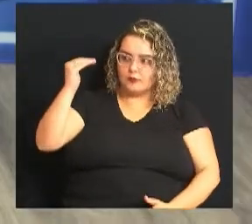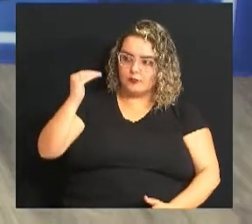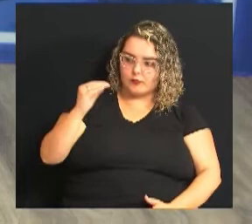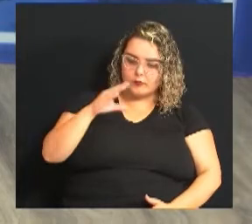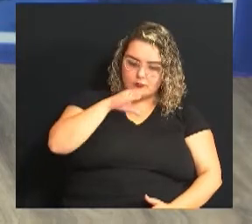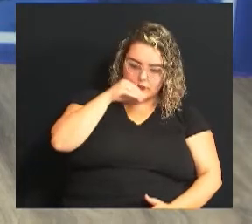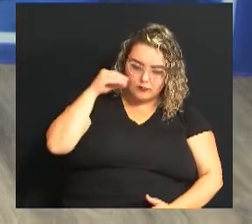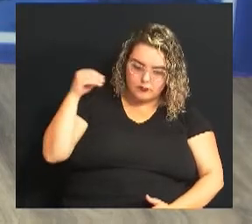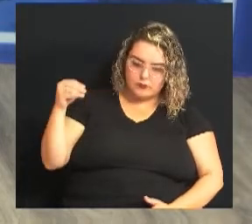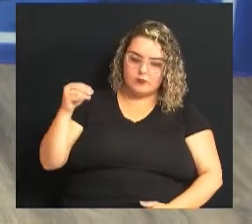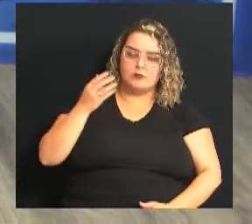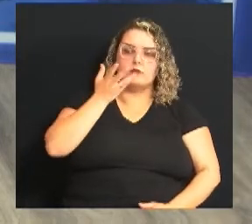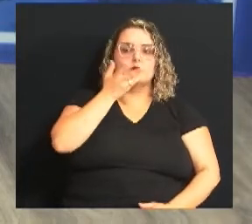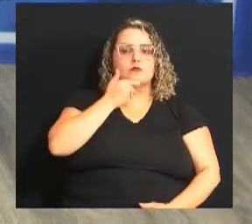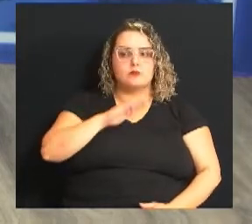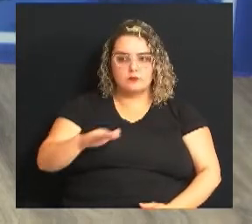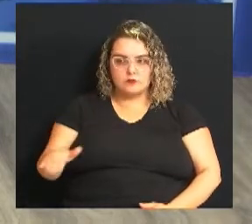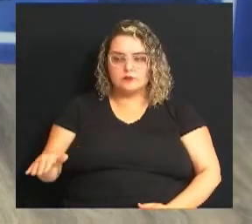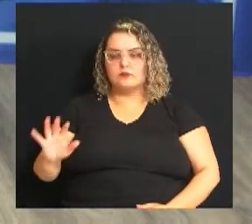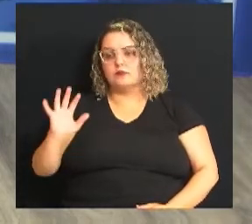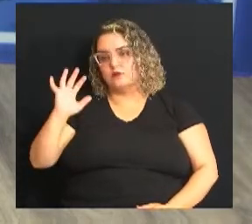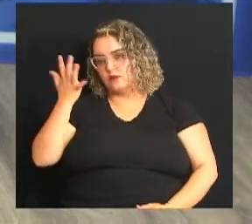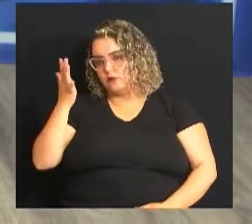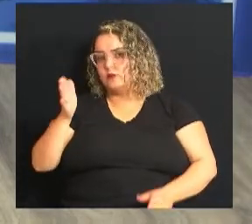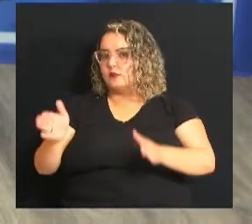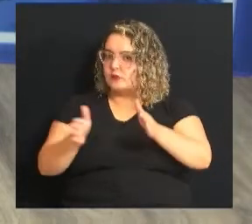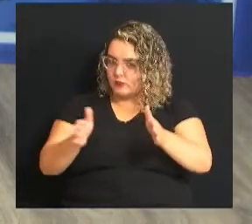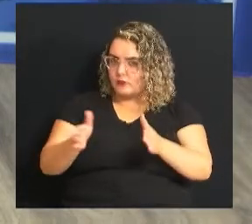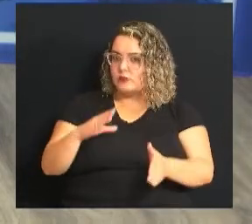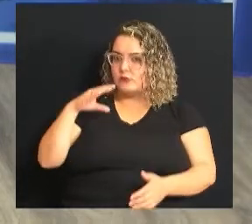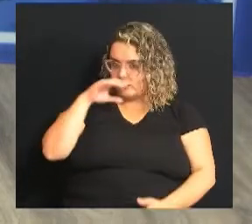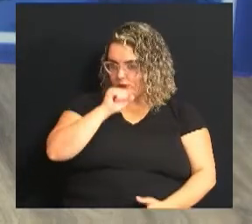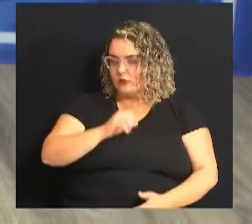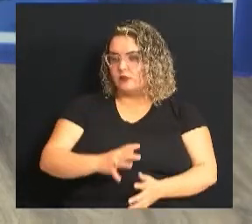isso deve acontecer num prazo até que rápido?